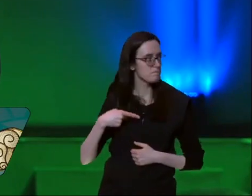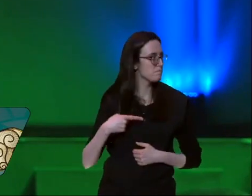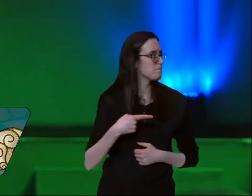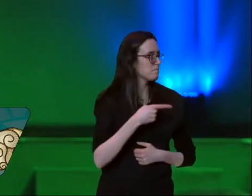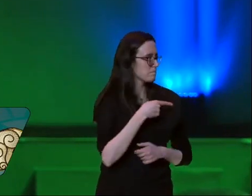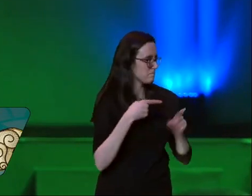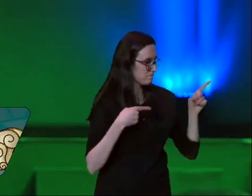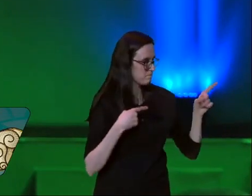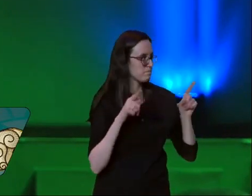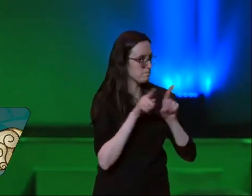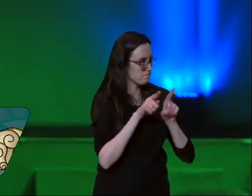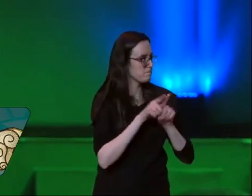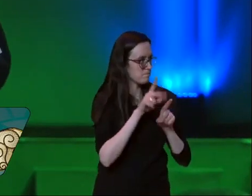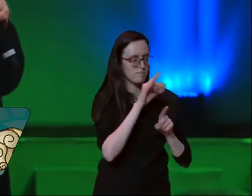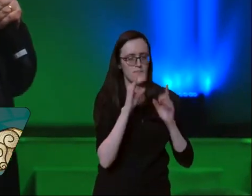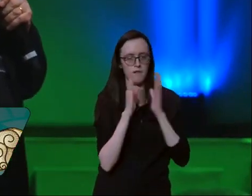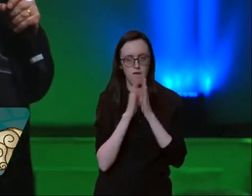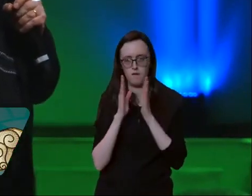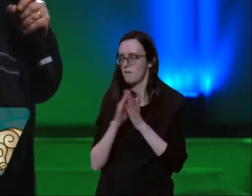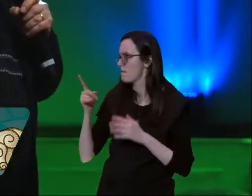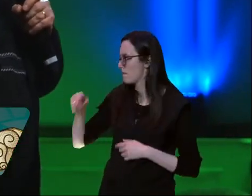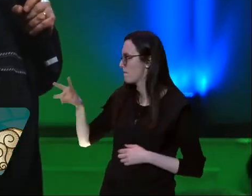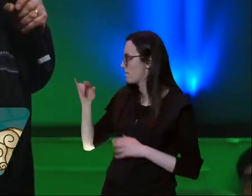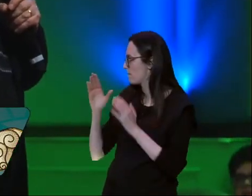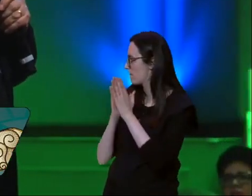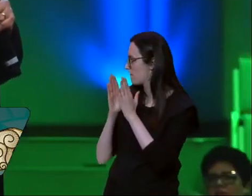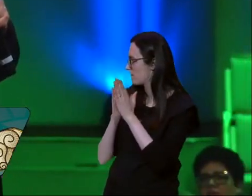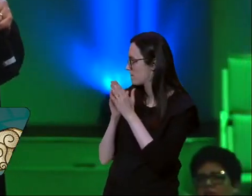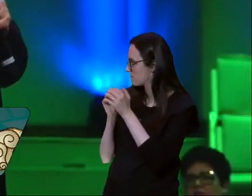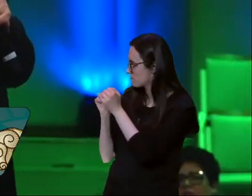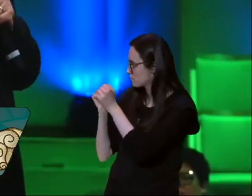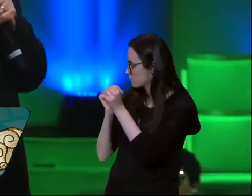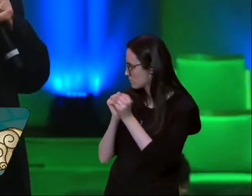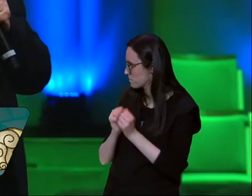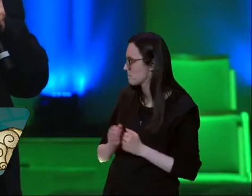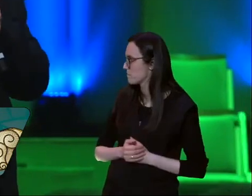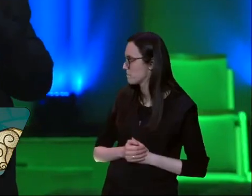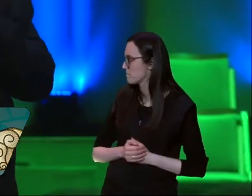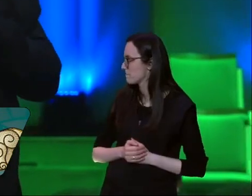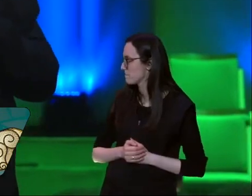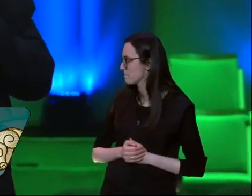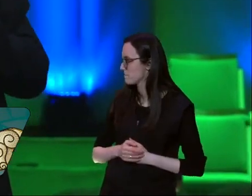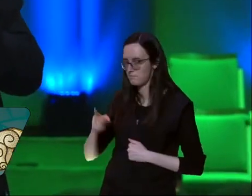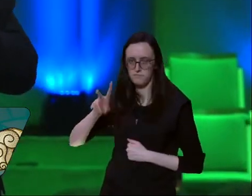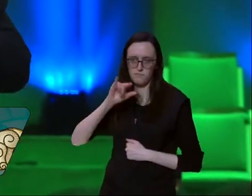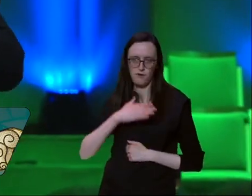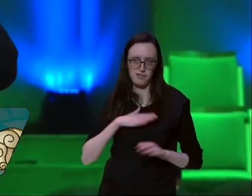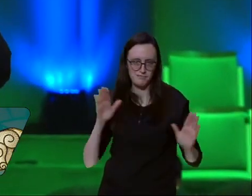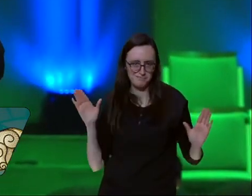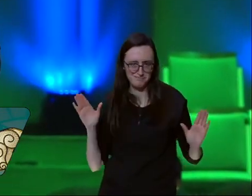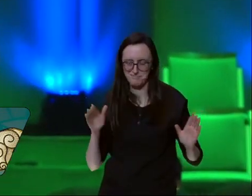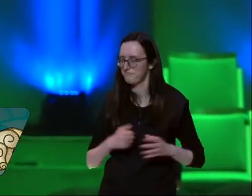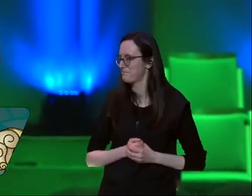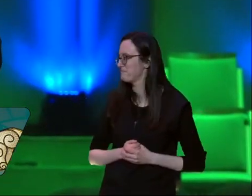ali. Ele ainda vai orar com vocês ali. Dá uma chegada ali, vocês vão gostar.